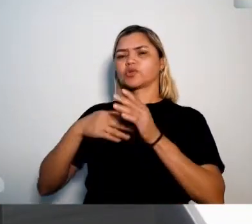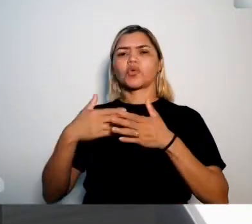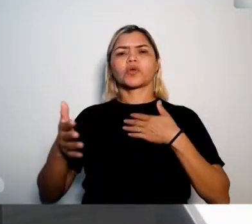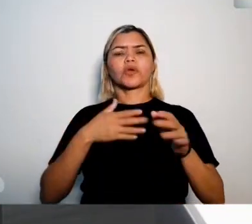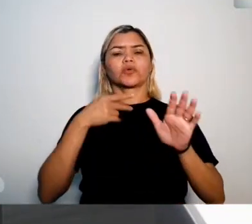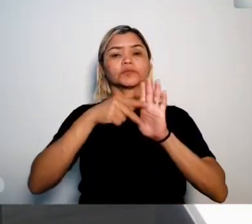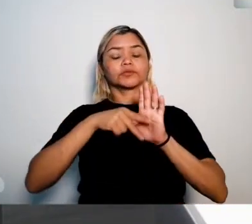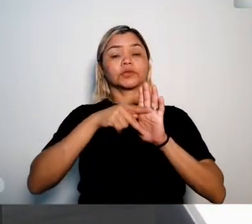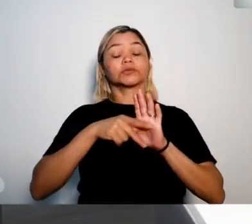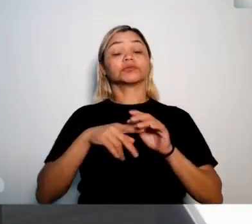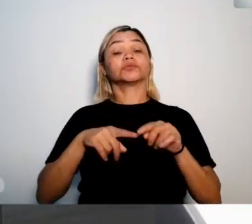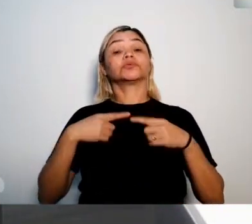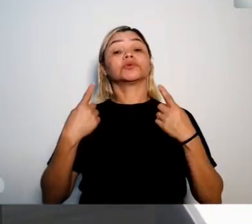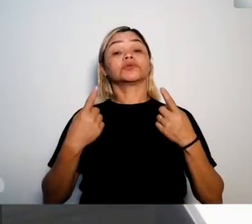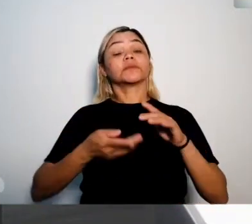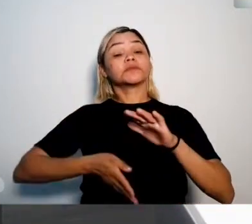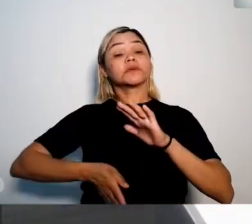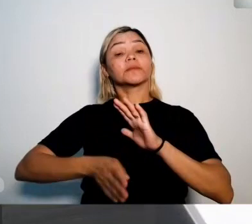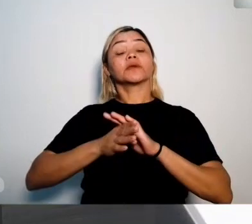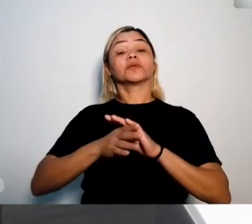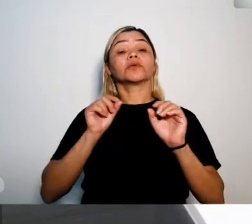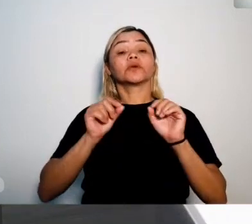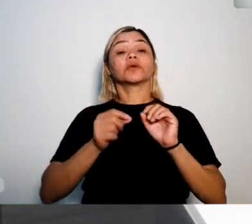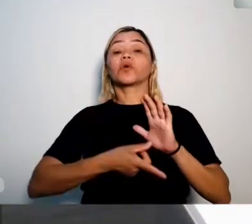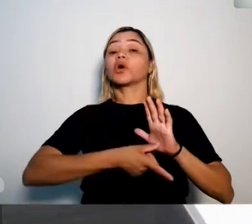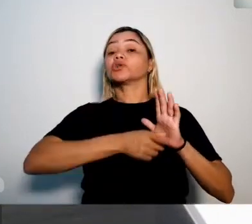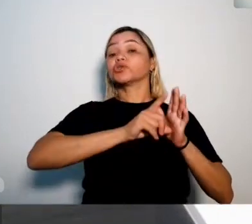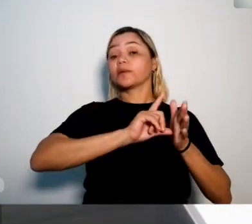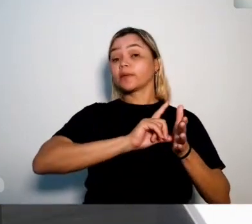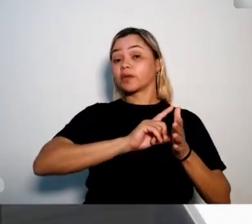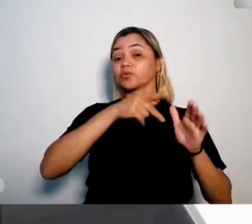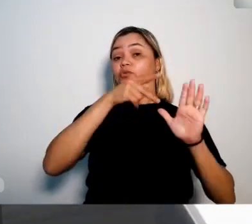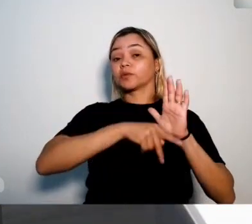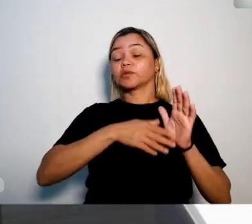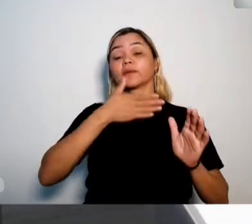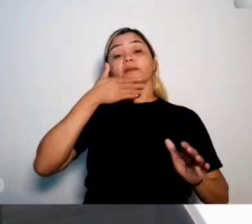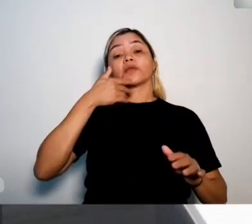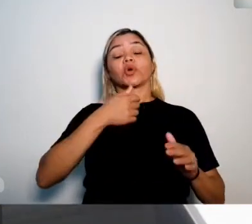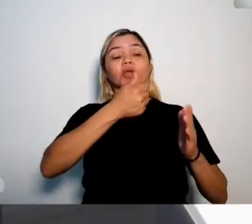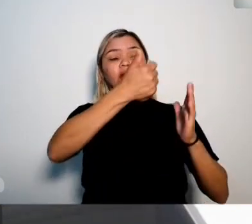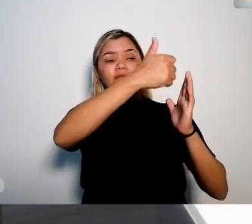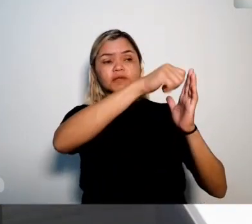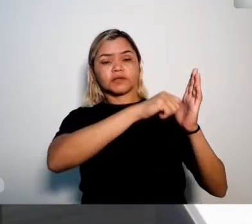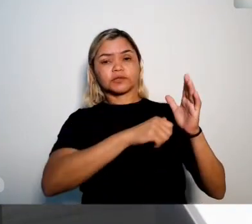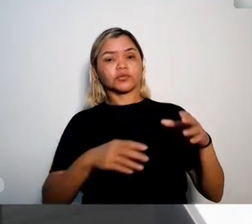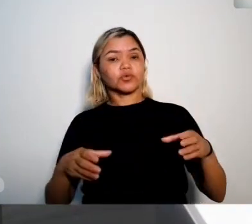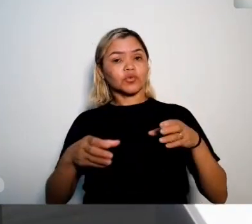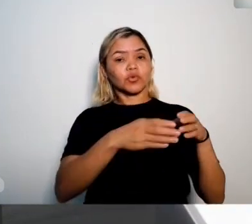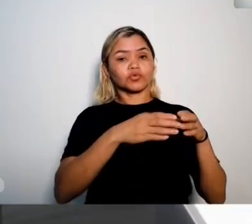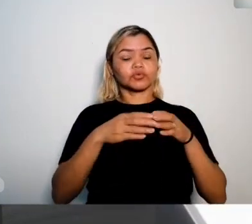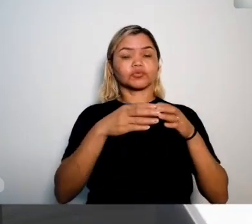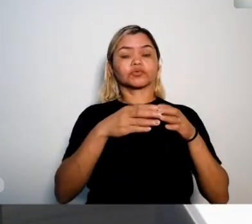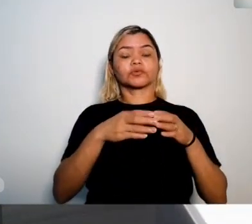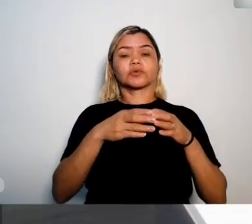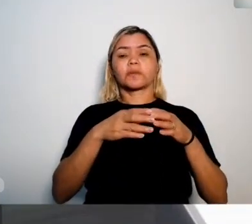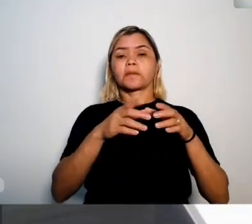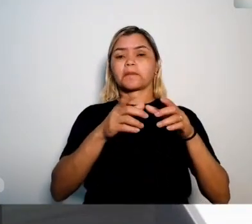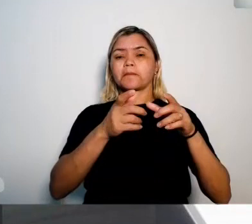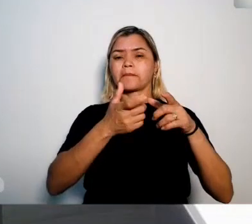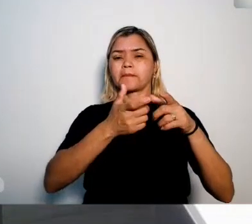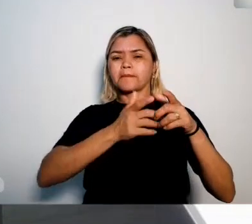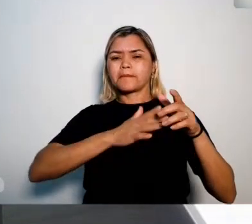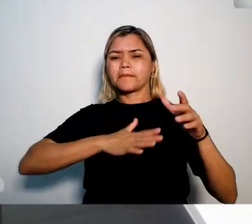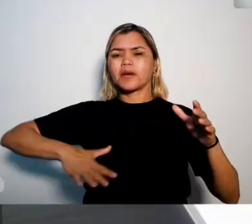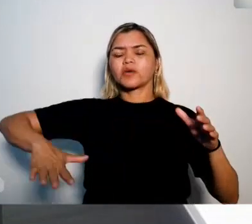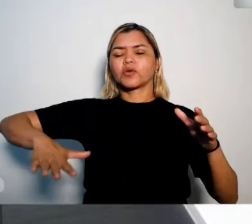O que nós estamos encaminhando aqui é o adiamento do projeto para o melhor estudo em conjunto e muito mais amplo com o Executivo. Eu